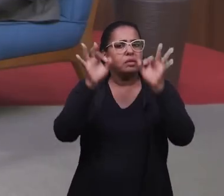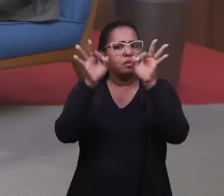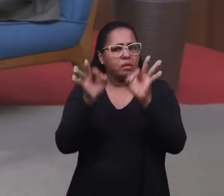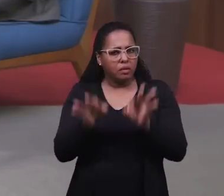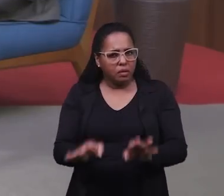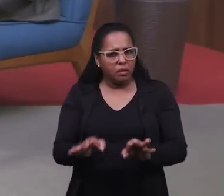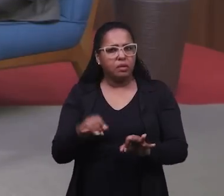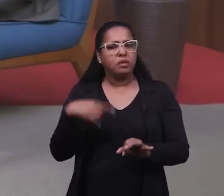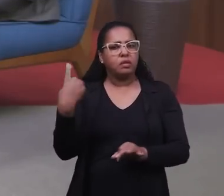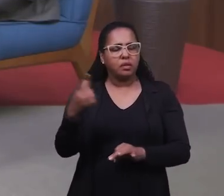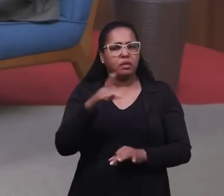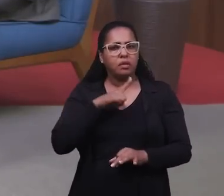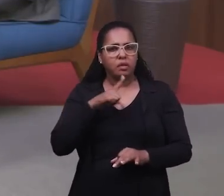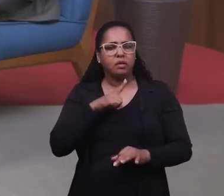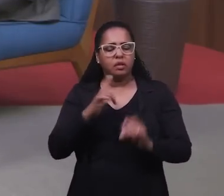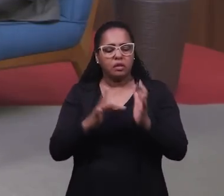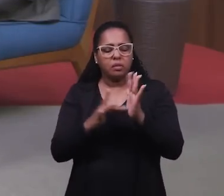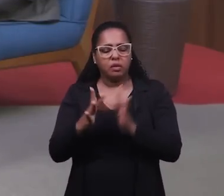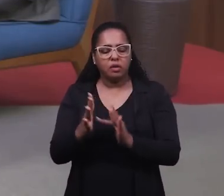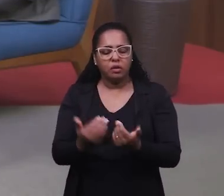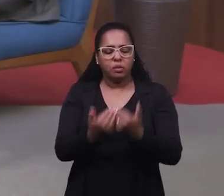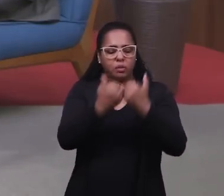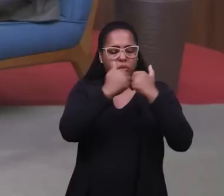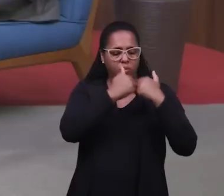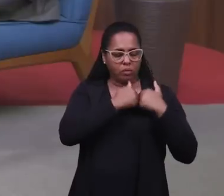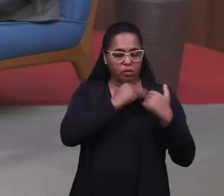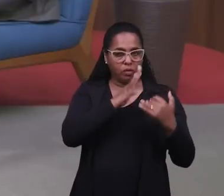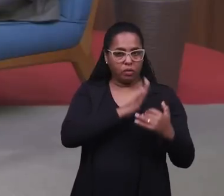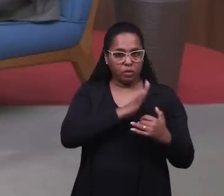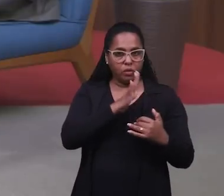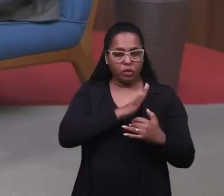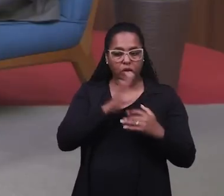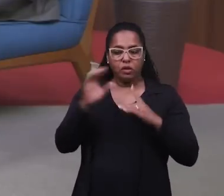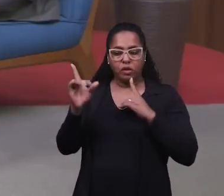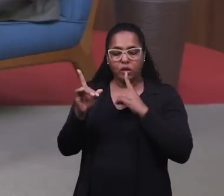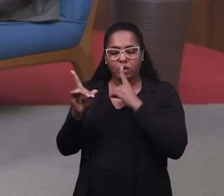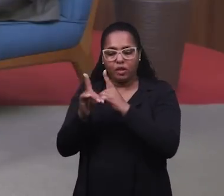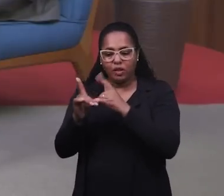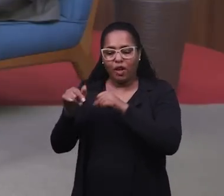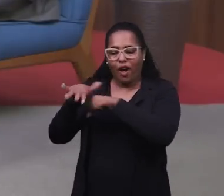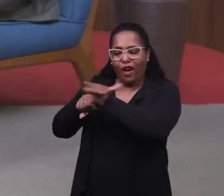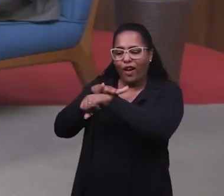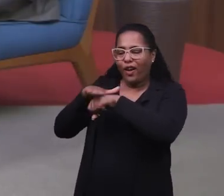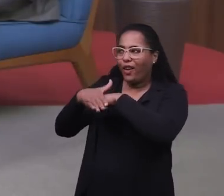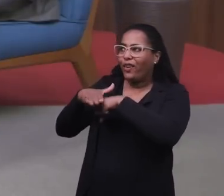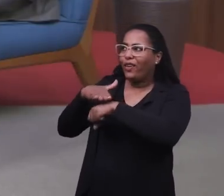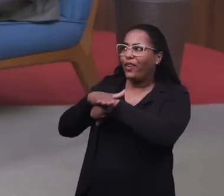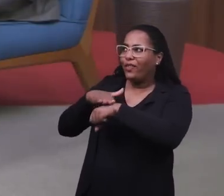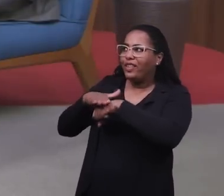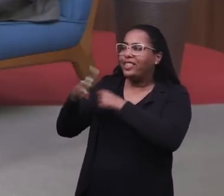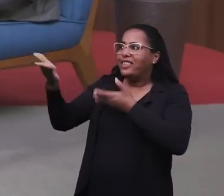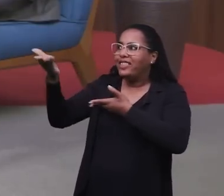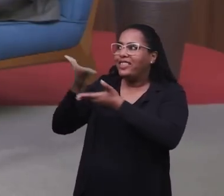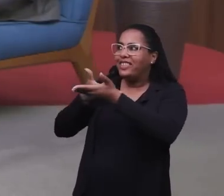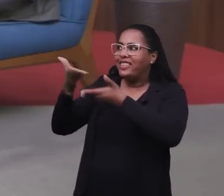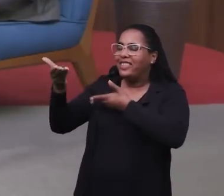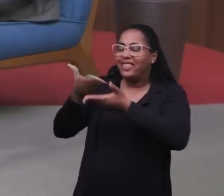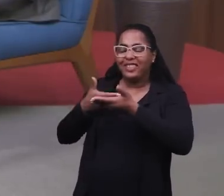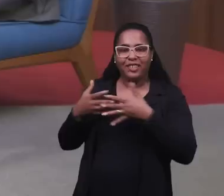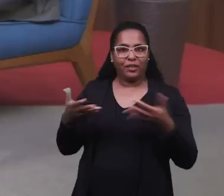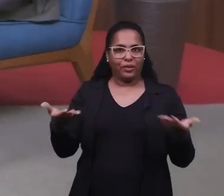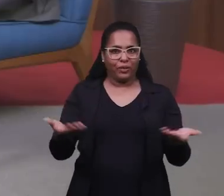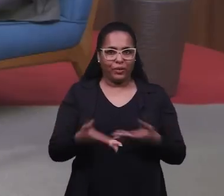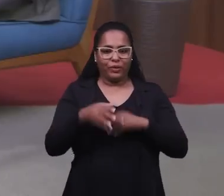a certeza de que temos Jesus em nosso coração, que o encontramos, falamos com Ele e Ele